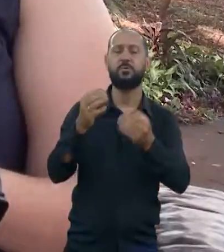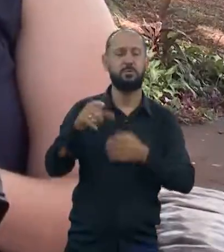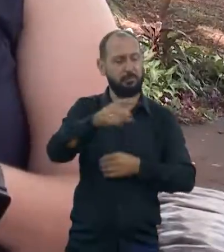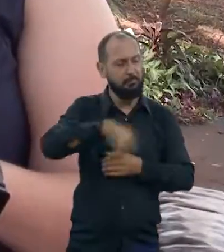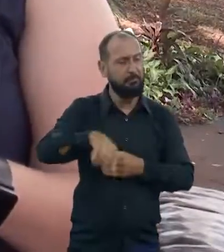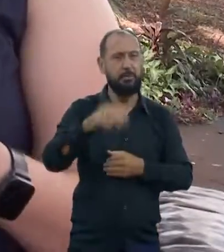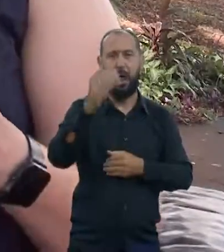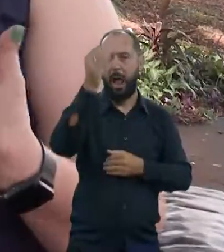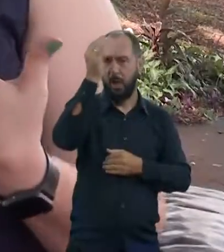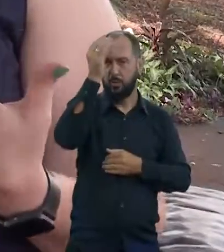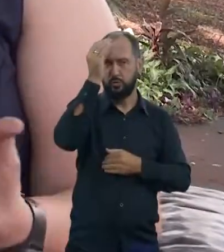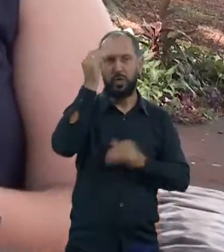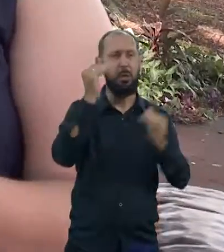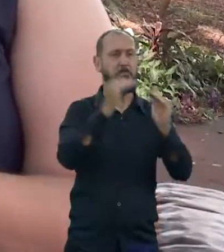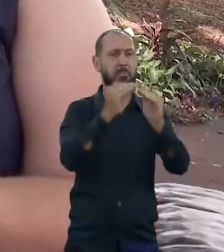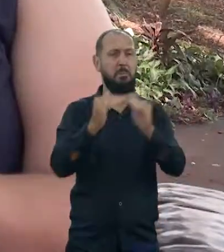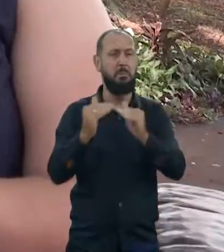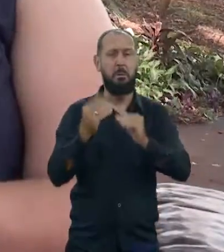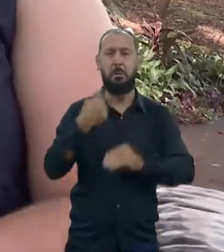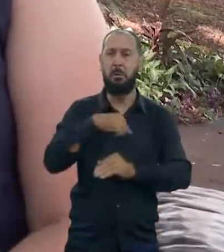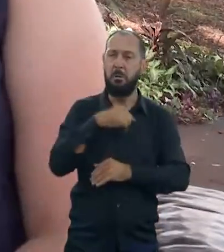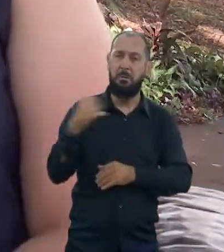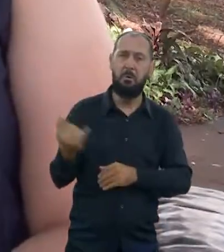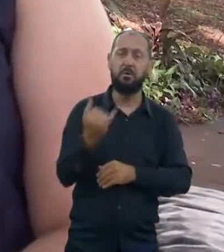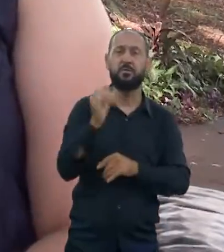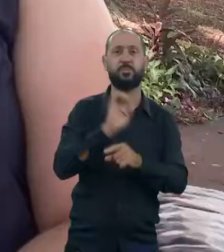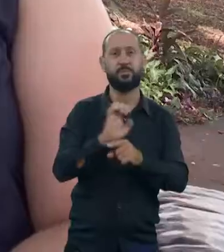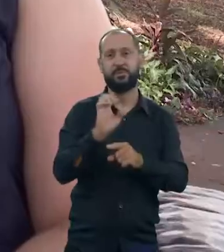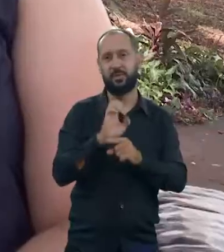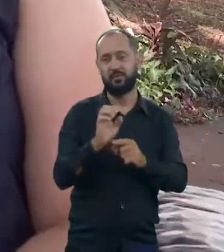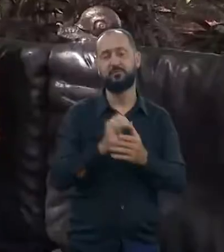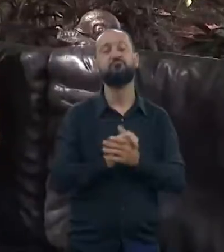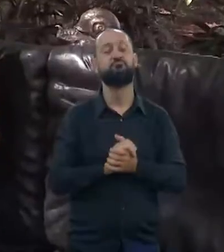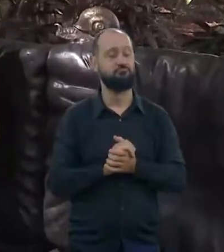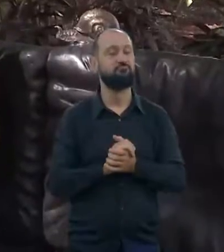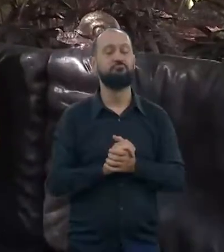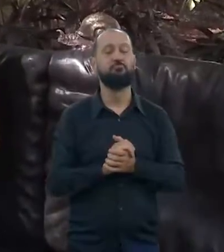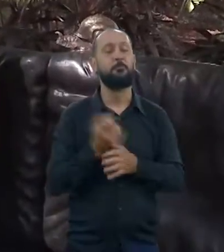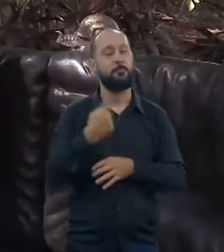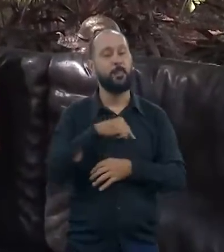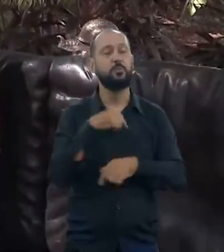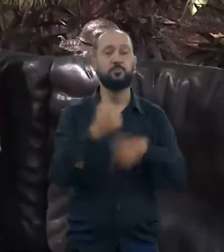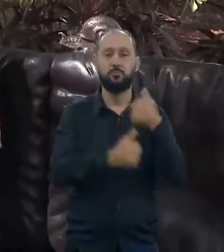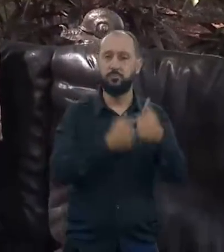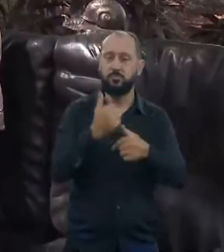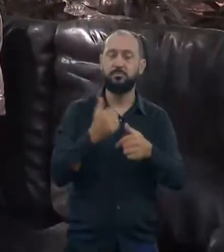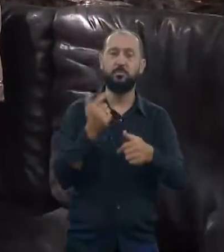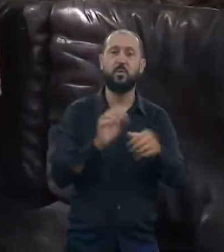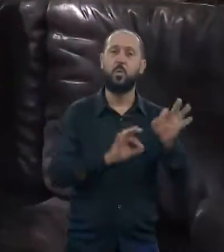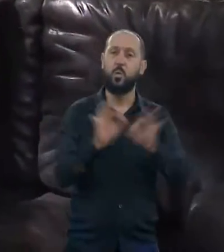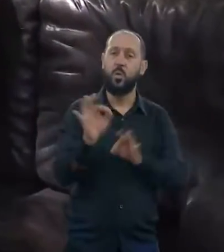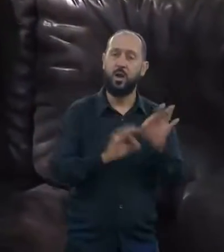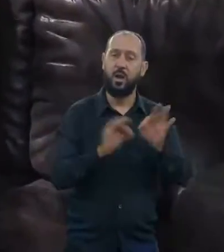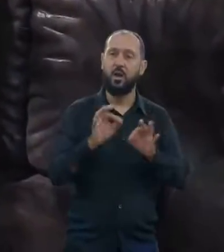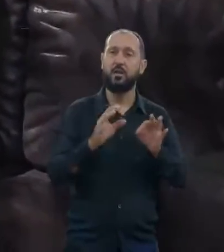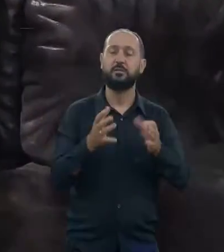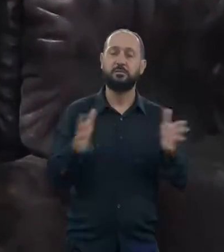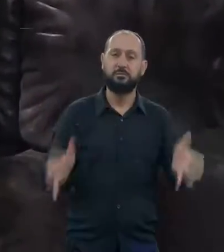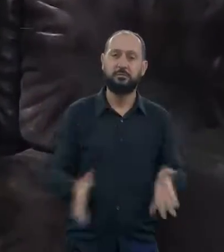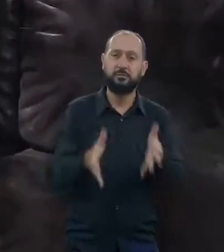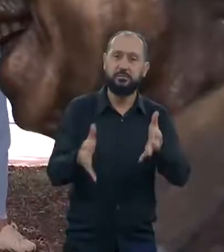era de um consenso, é uma figura representativa para nós, do nosso estado, nós trabalhamos fazendo essa